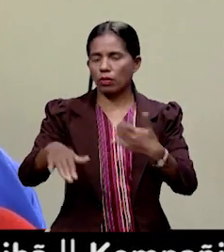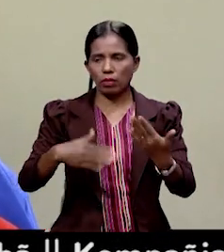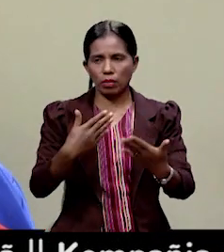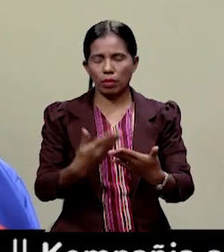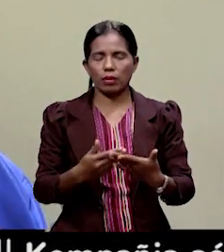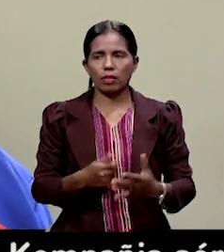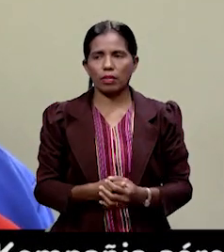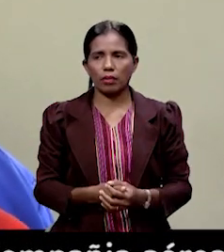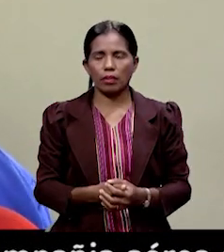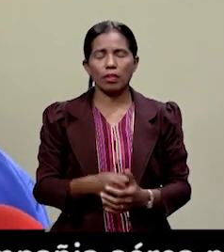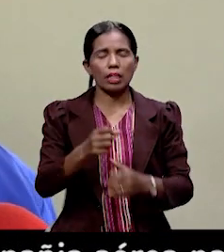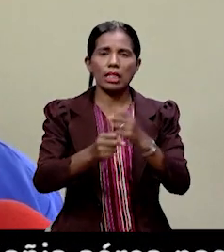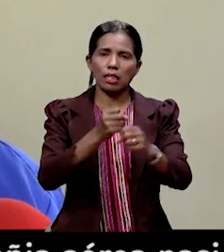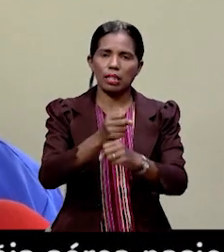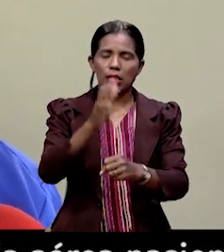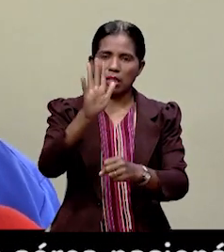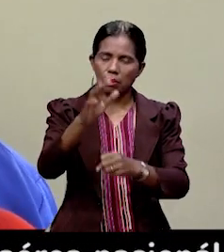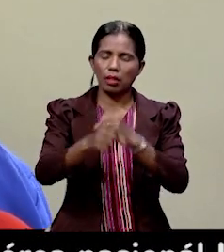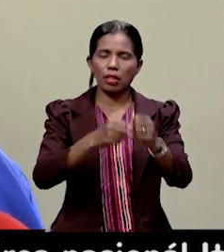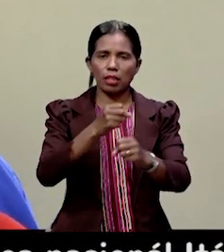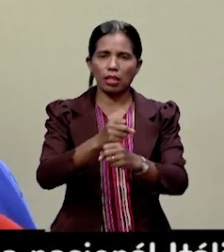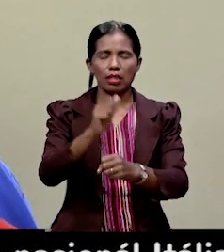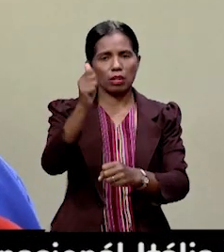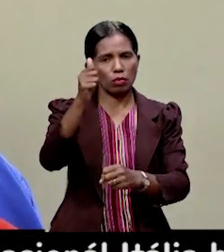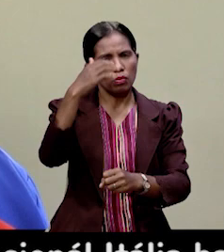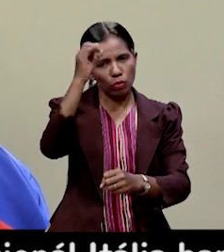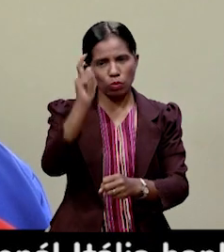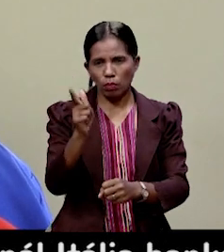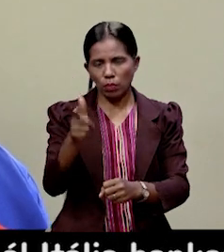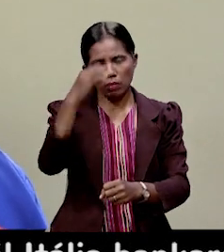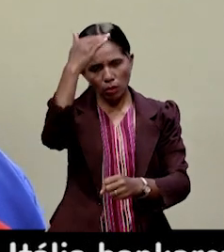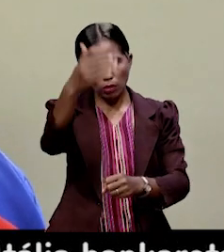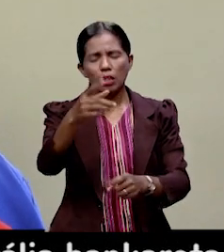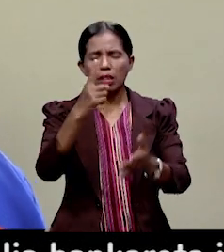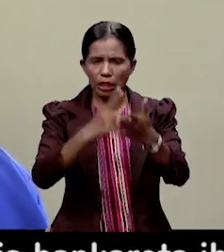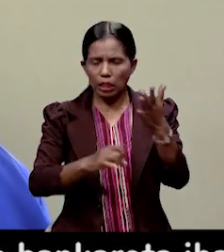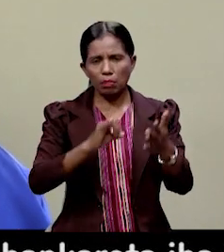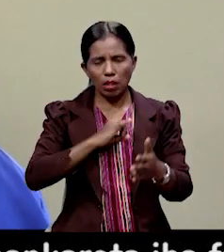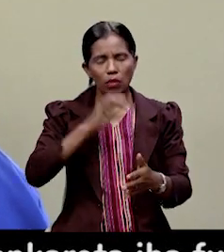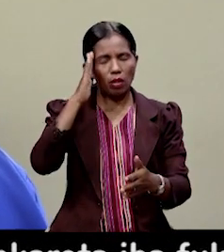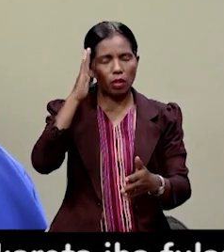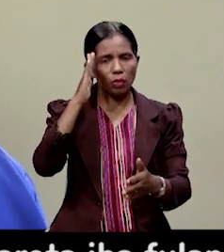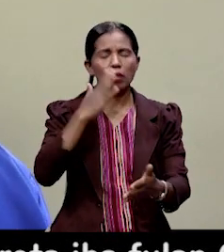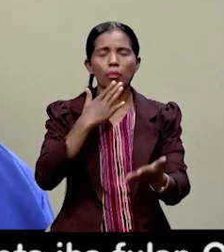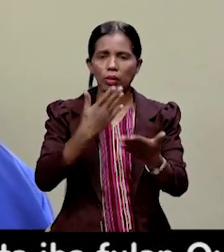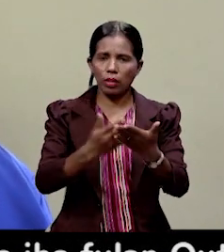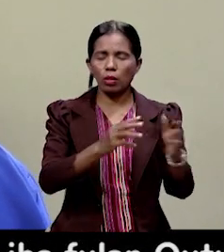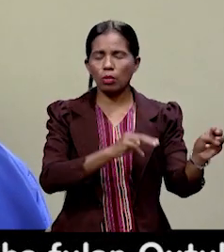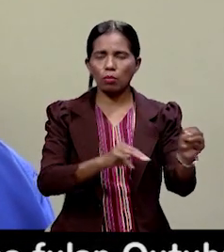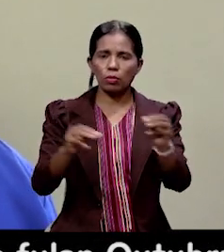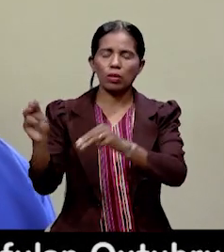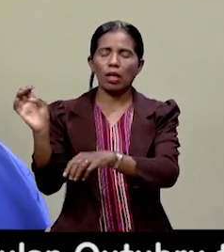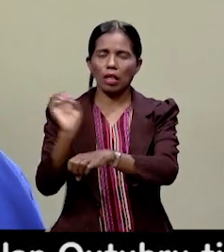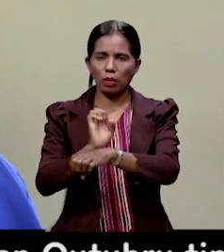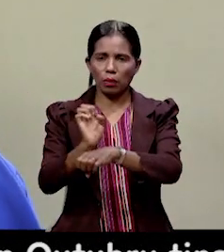Matina Lima, Matina Sanulo, ba? Oene, Tina Rumo, ba? Oene. Sair uma rua noi, que é dia para mudar a economia